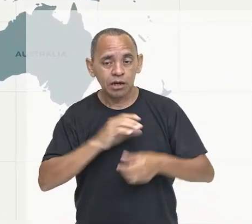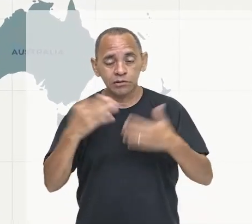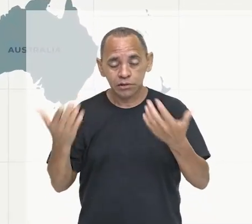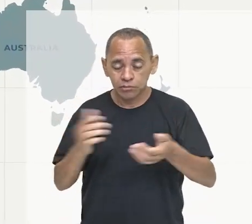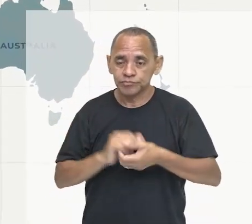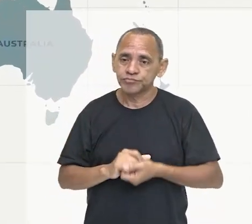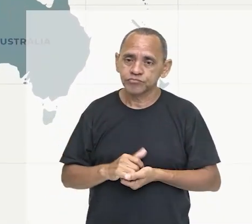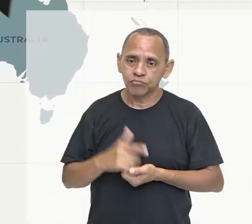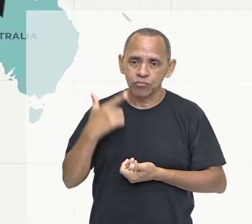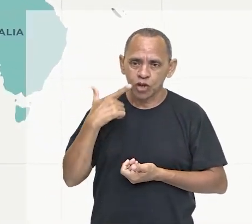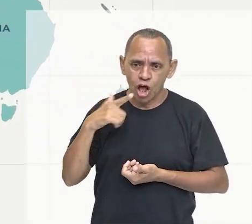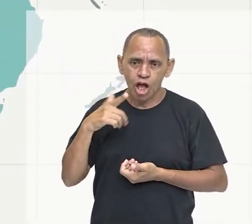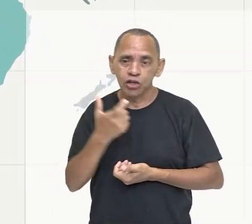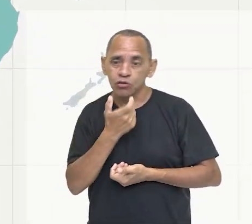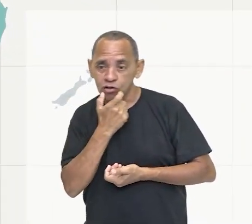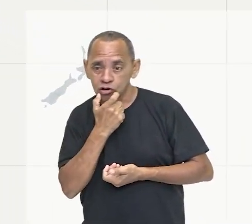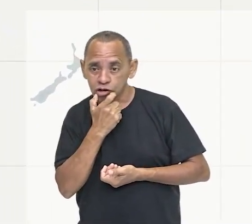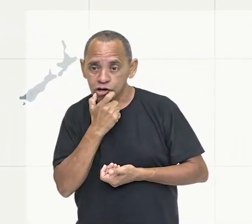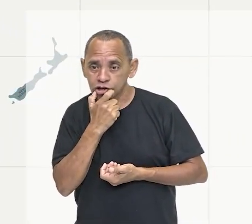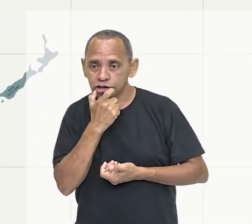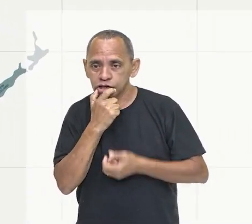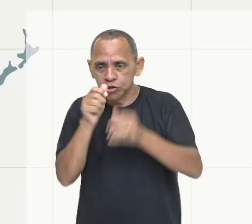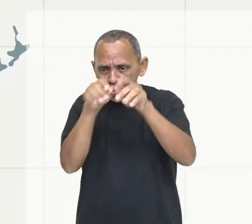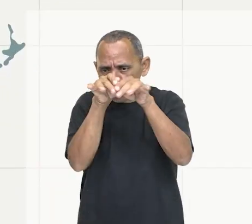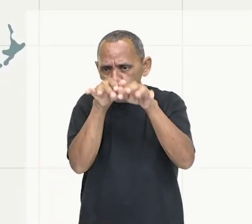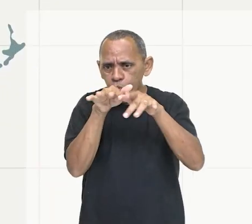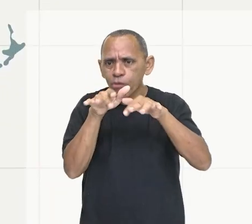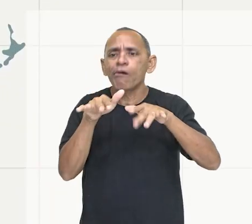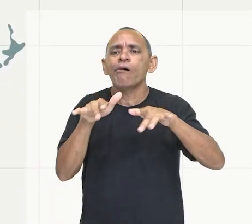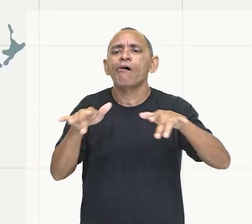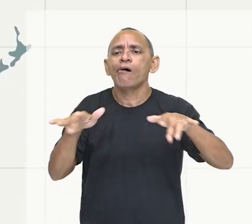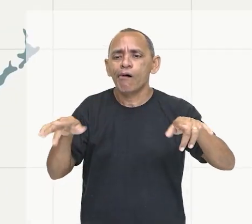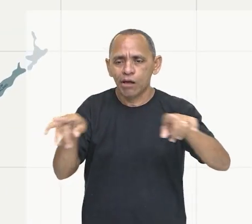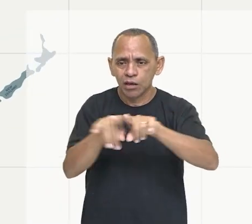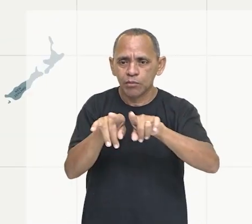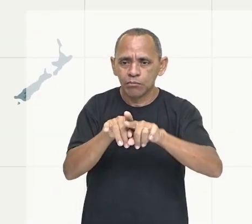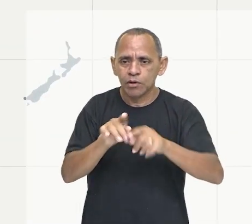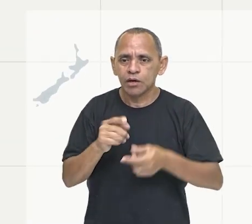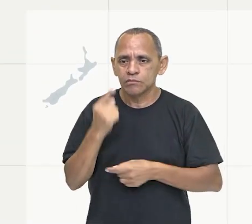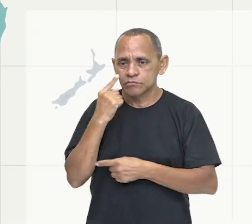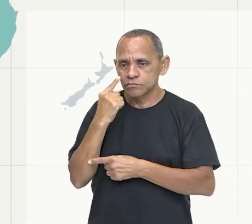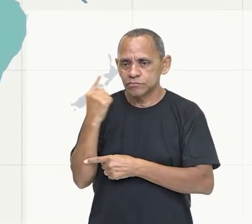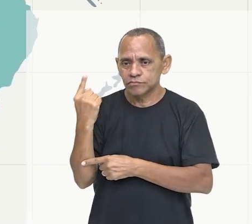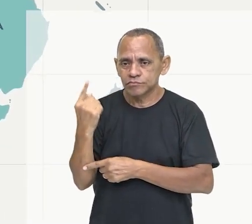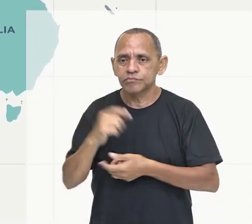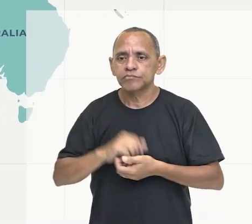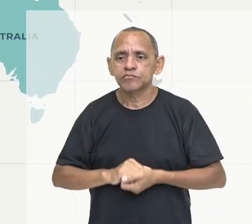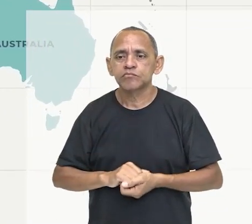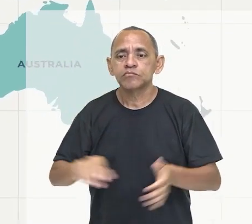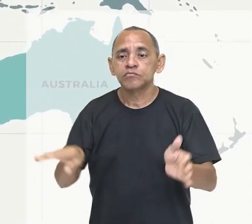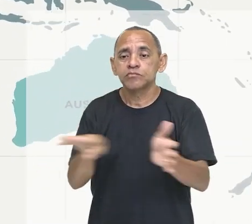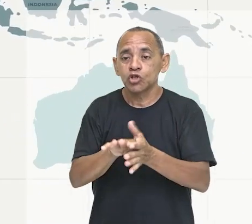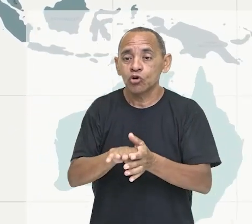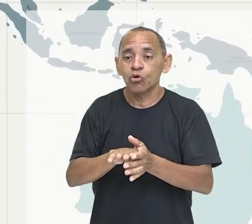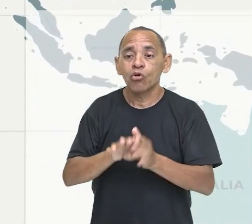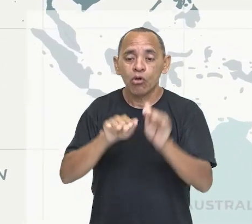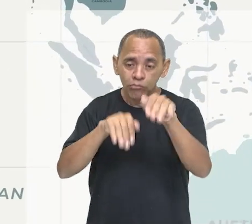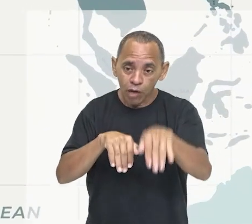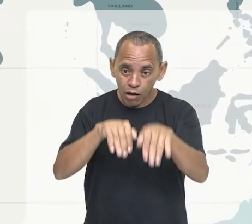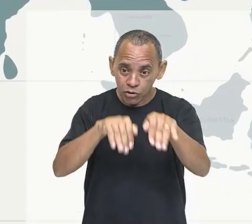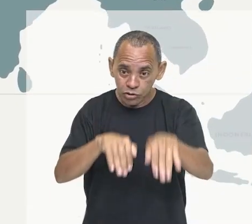lá também. E olha lá, acompanhe a setinha. Chegou lá na Austrália, certo?